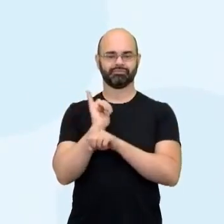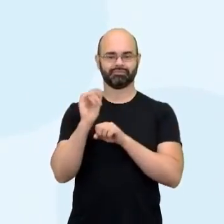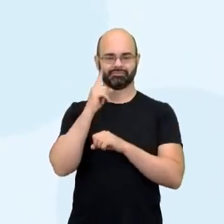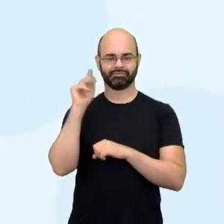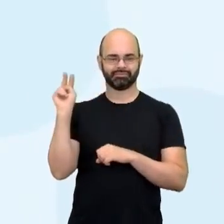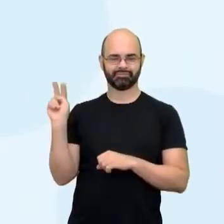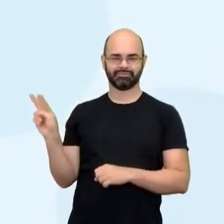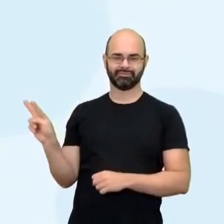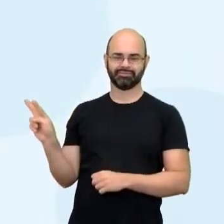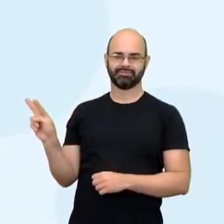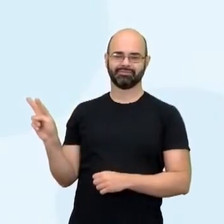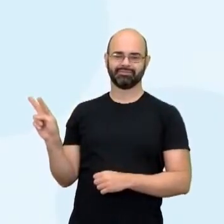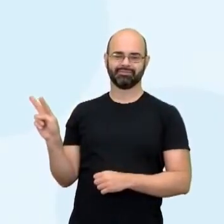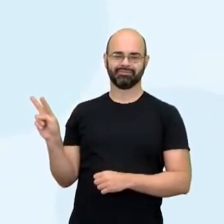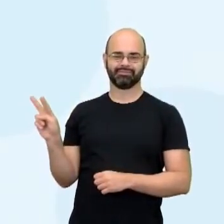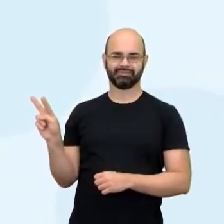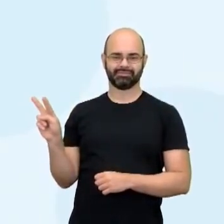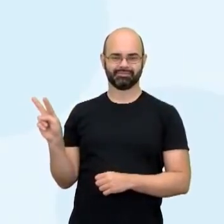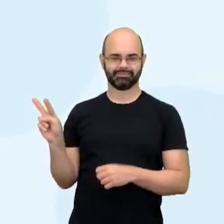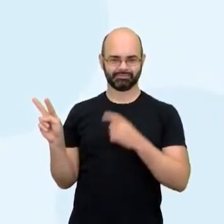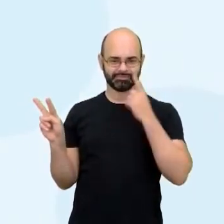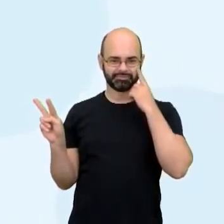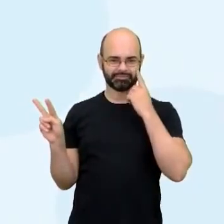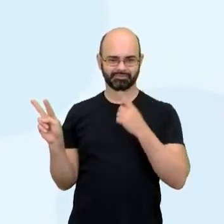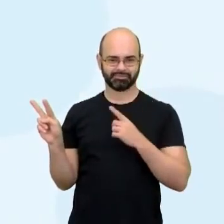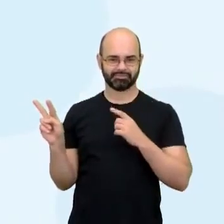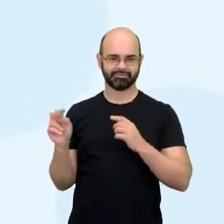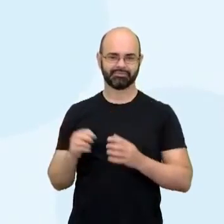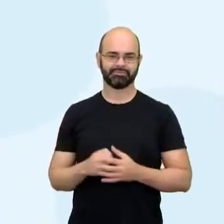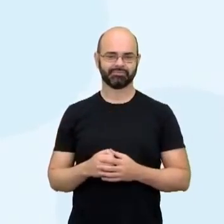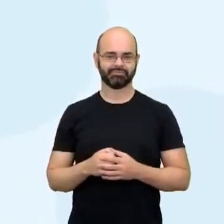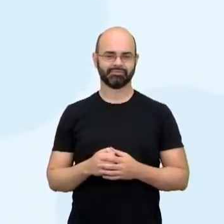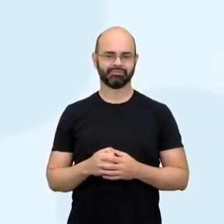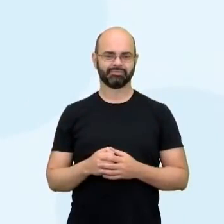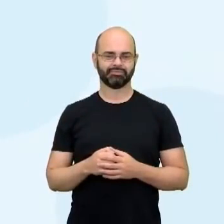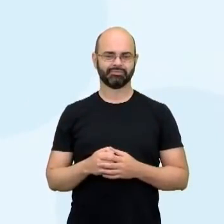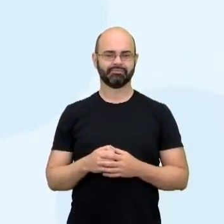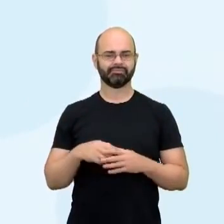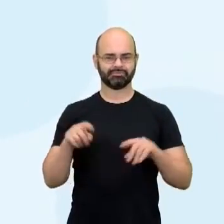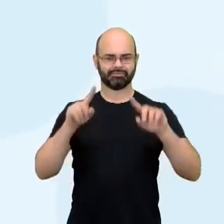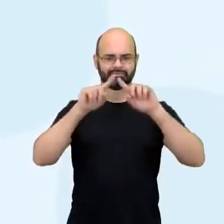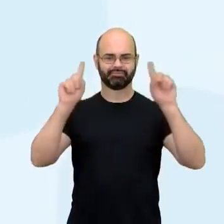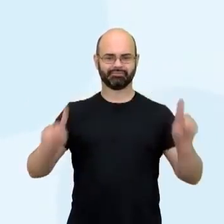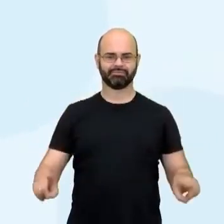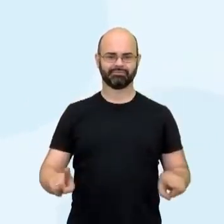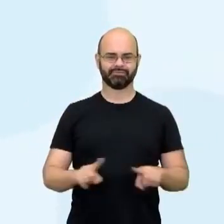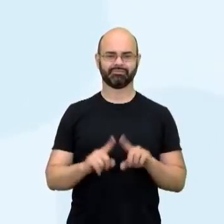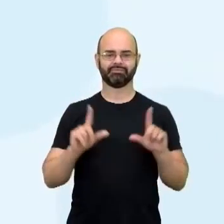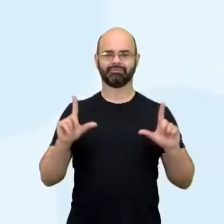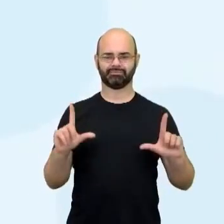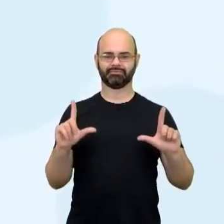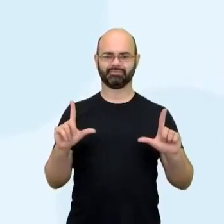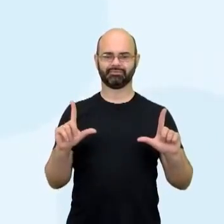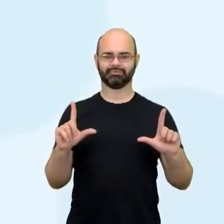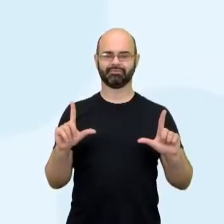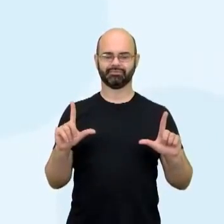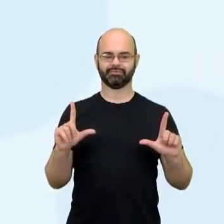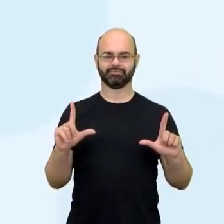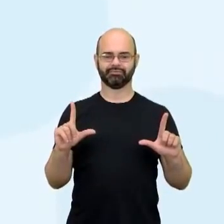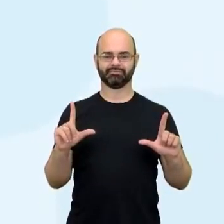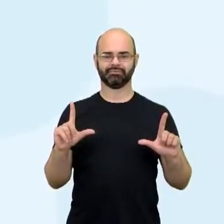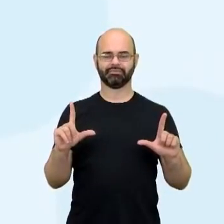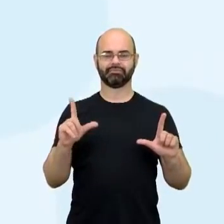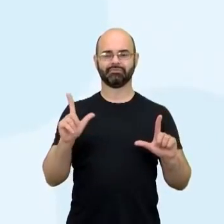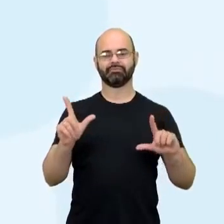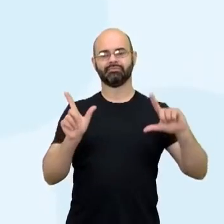pra gente ver. Ó, Vivi, olha o que está acontecendo ali, ó. Essa figura, ela é um quadrado, ó, tá vendo? Decomposto aí